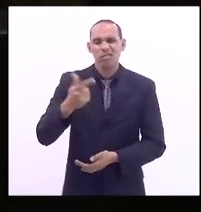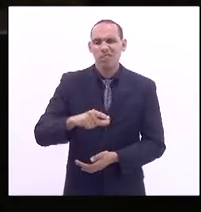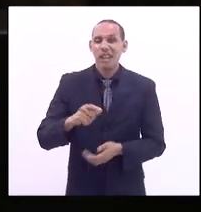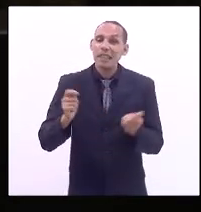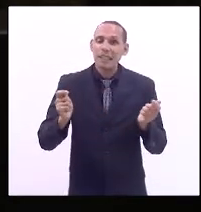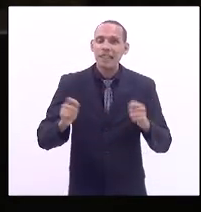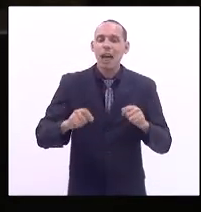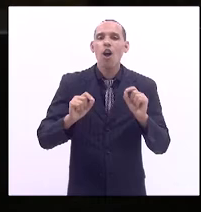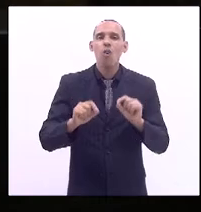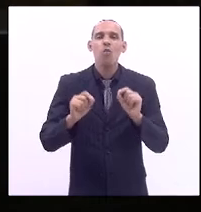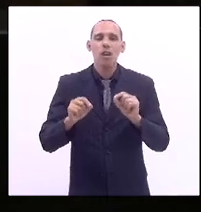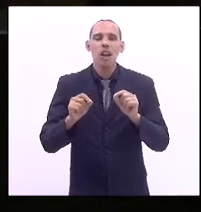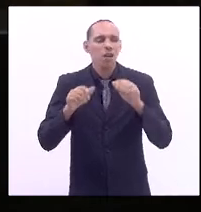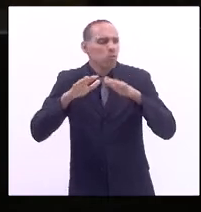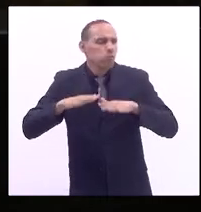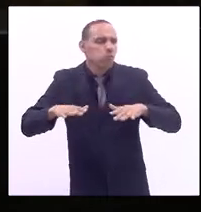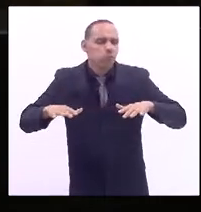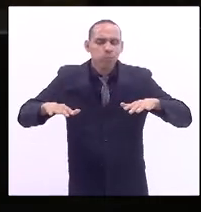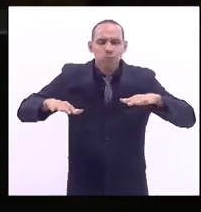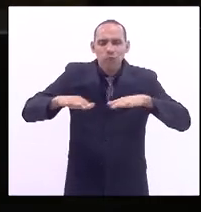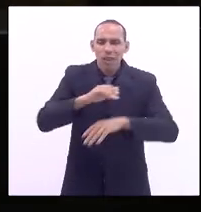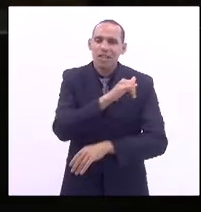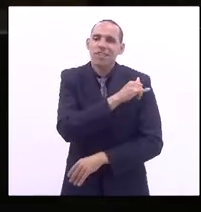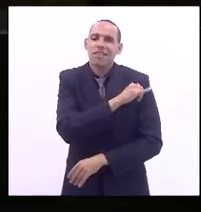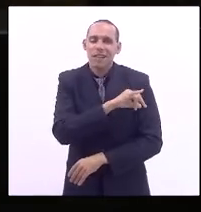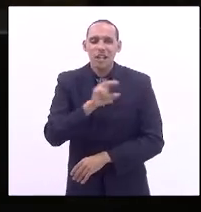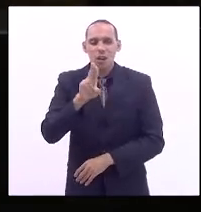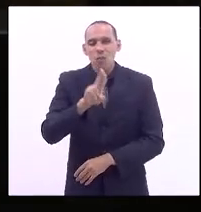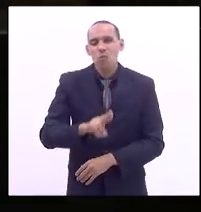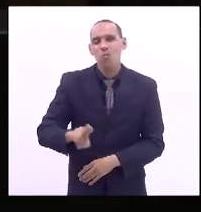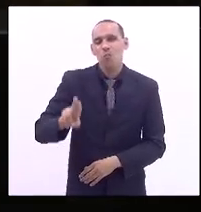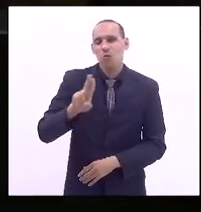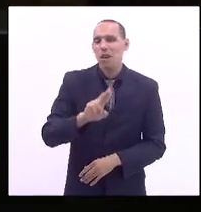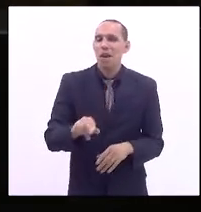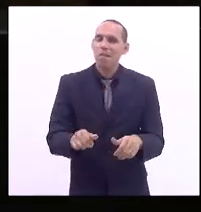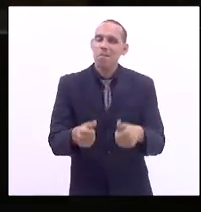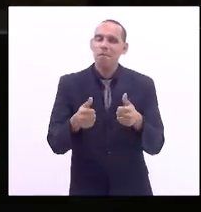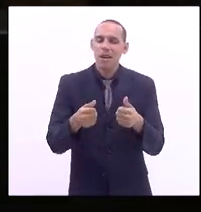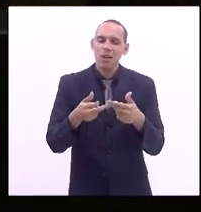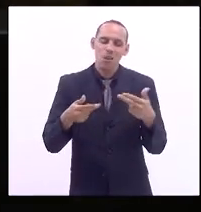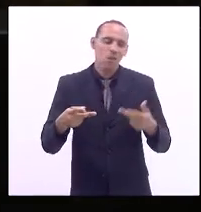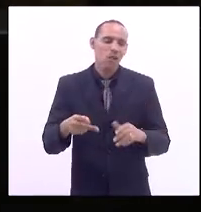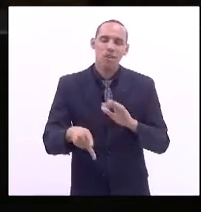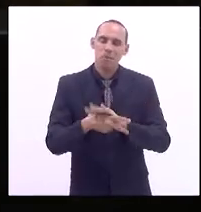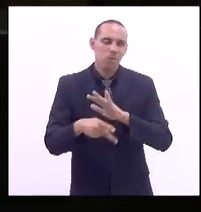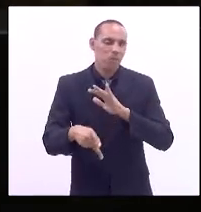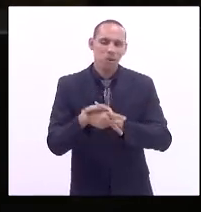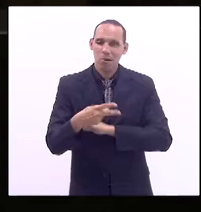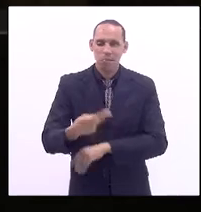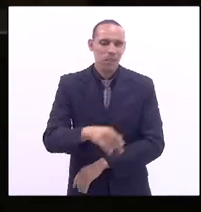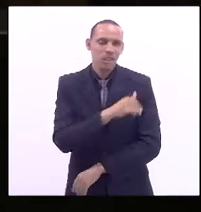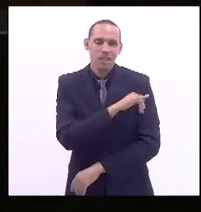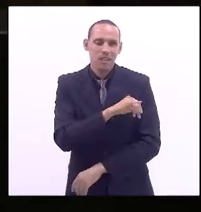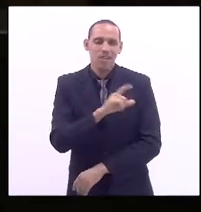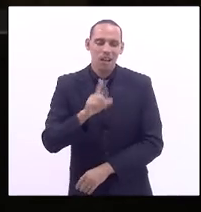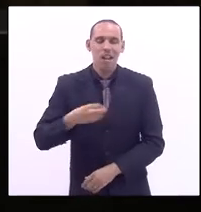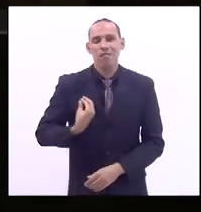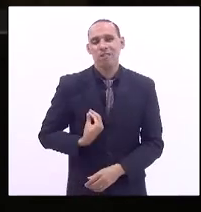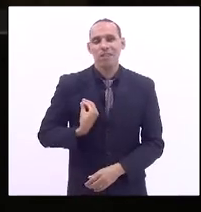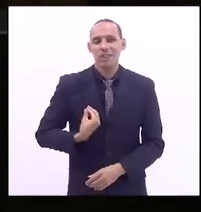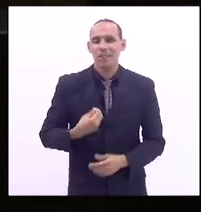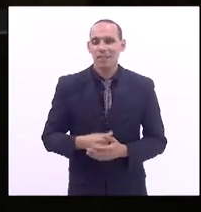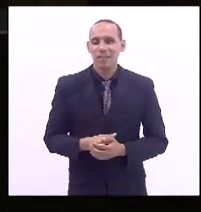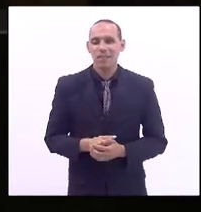todos que vivem na Cidade do Rio de Janeiro poder usufruir daquilo que é seu Como morador